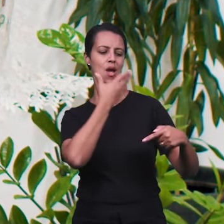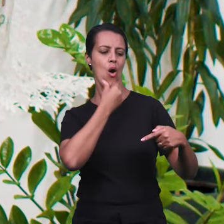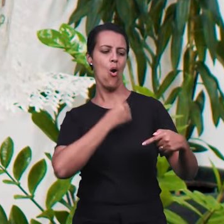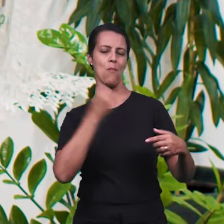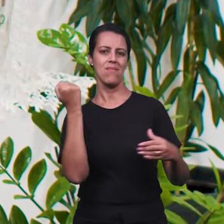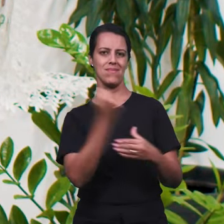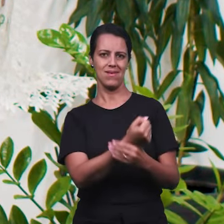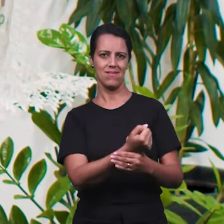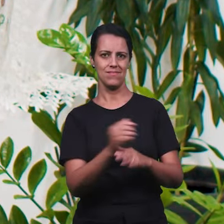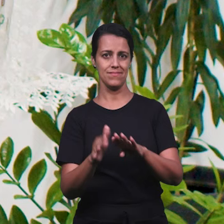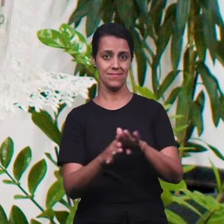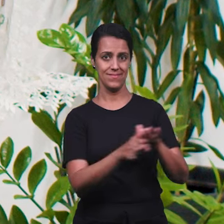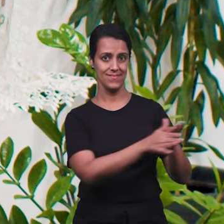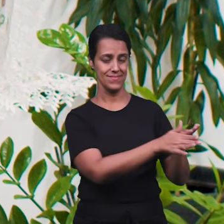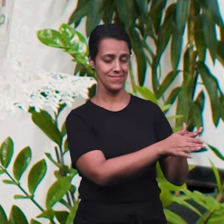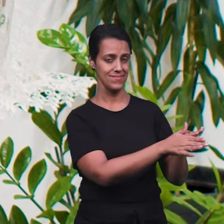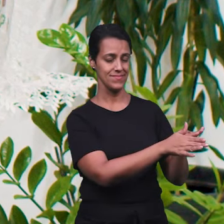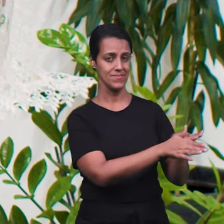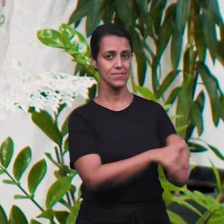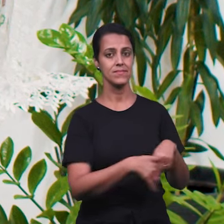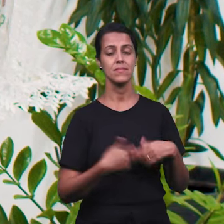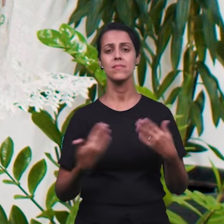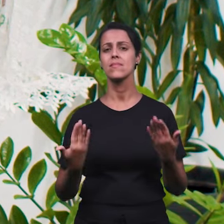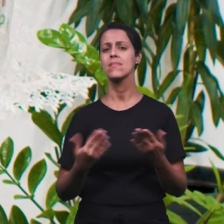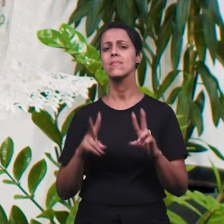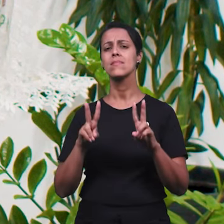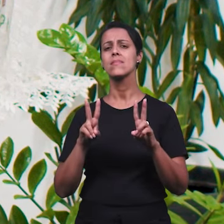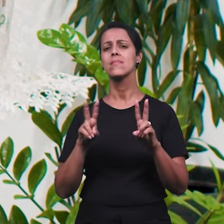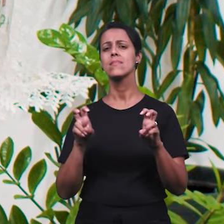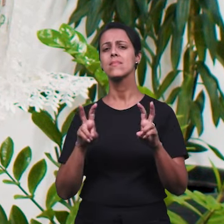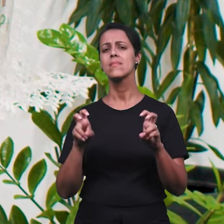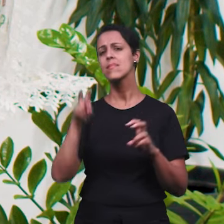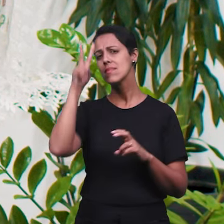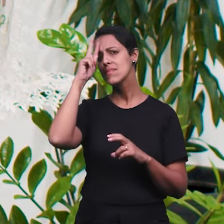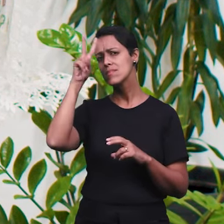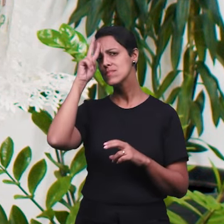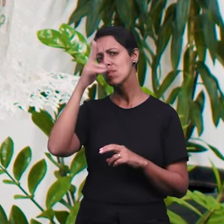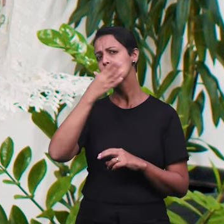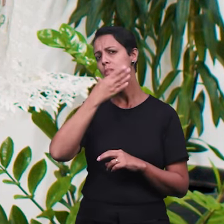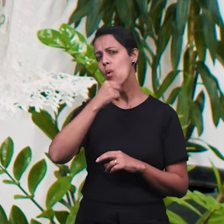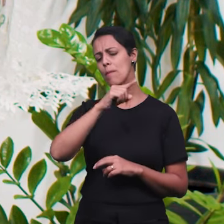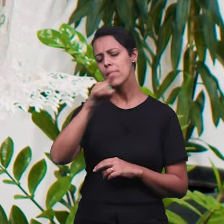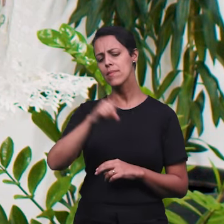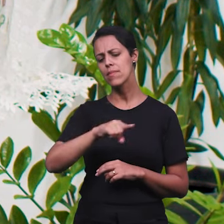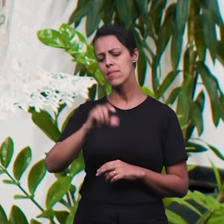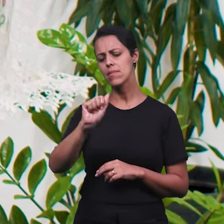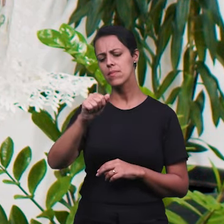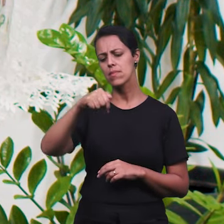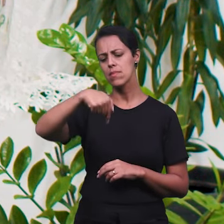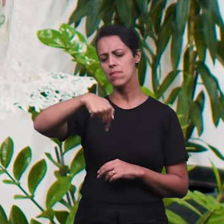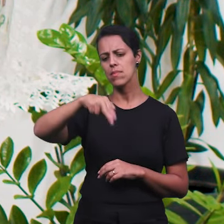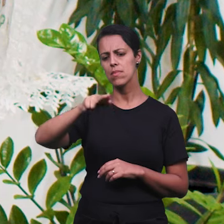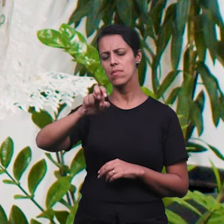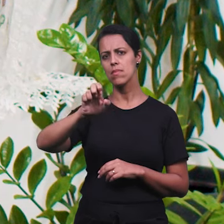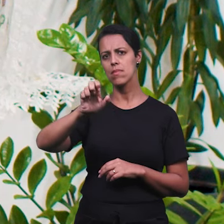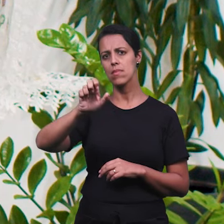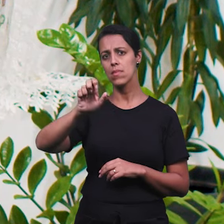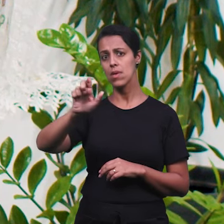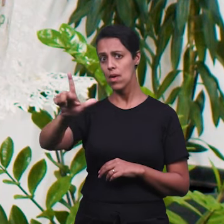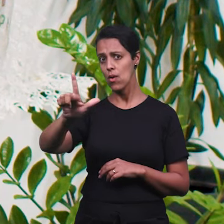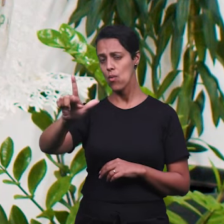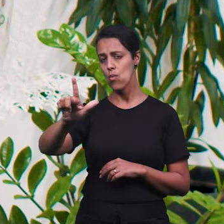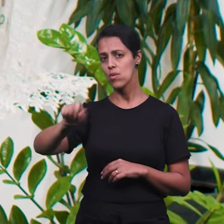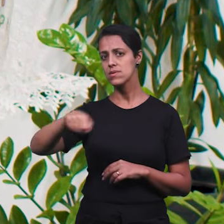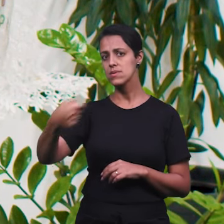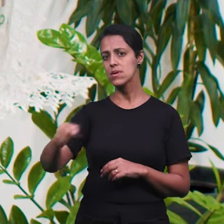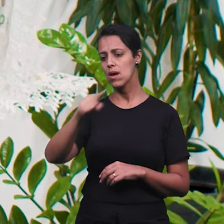passagem que nós lemos ela conta sobre a história de Zaqueu Zaqueu ele era publican ele era chefe dos publicanos ele era um homem